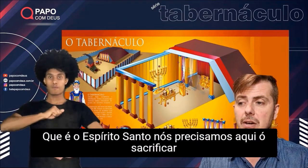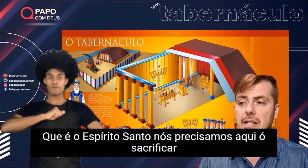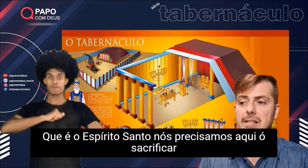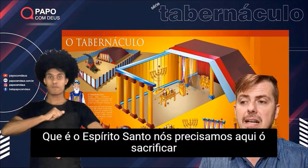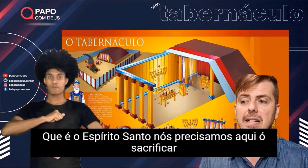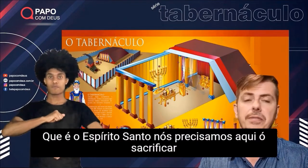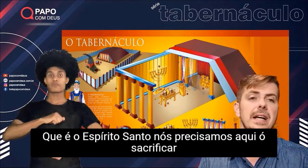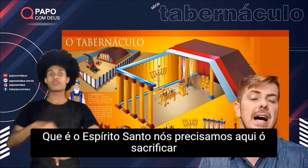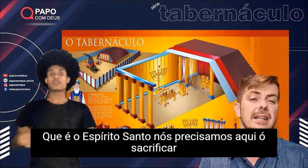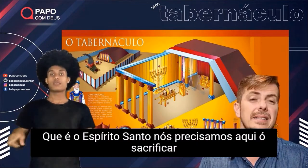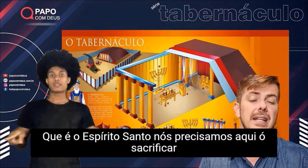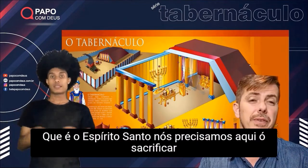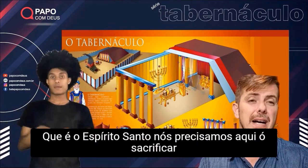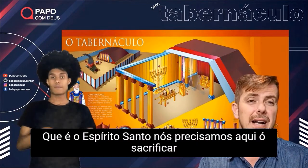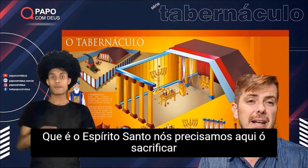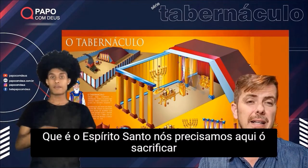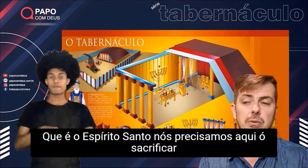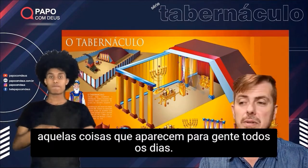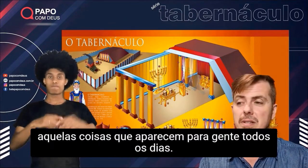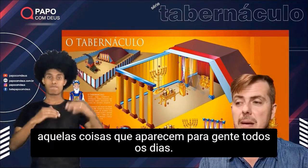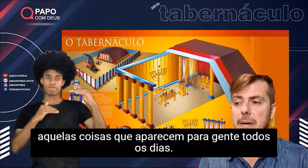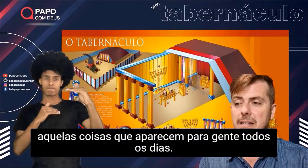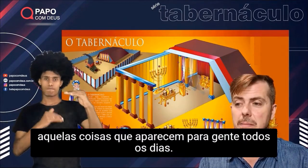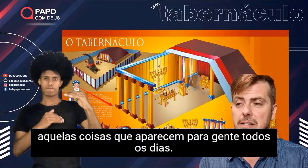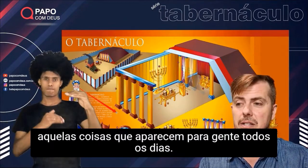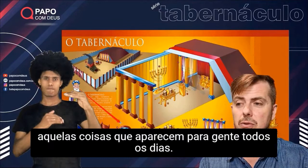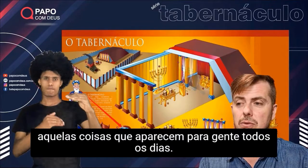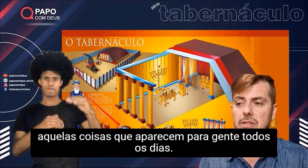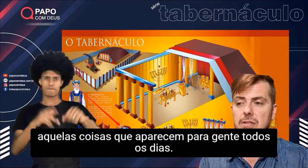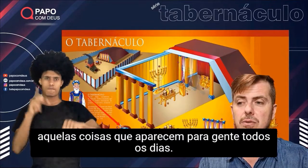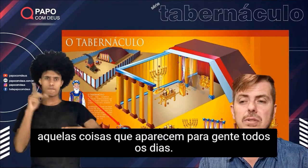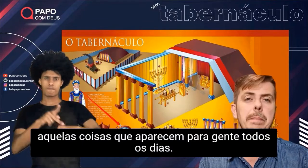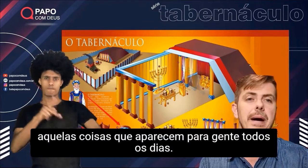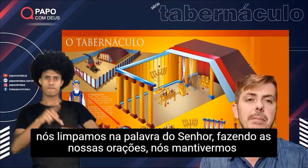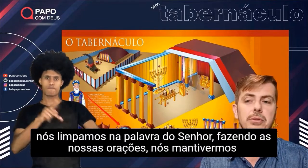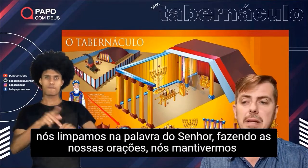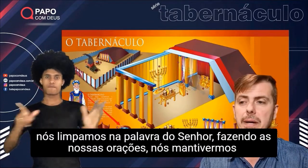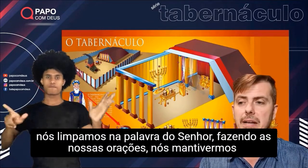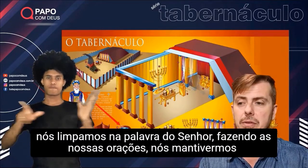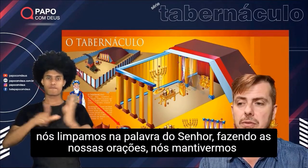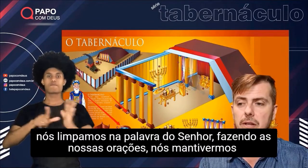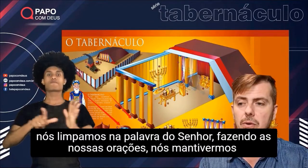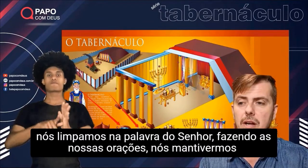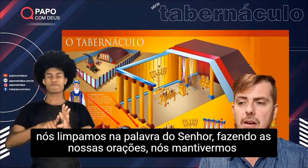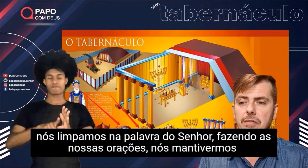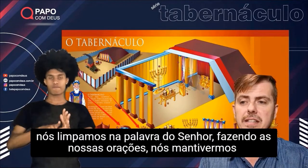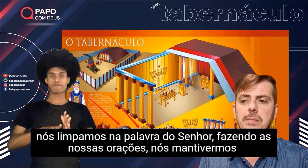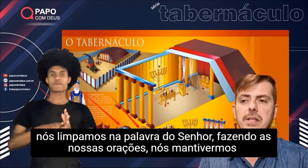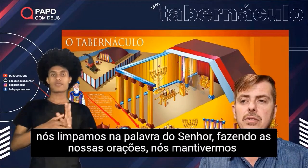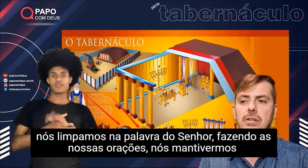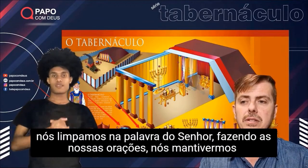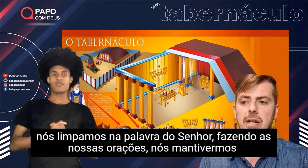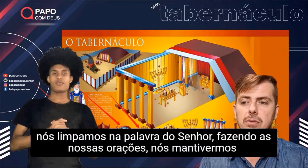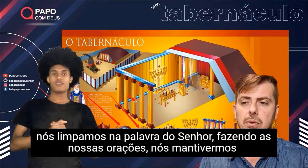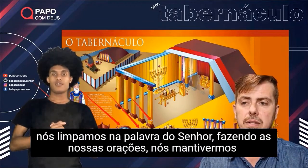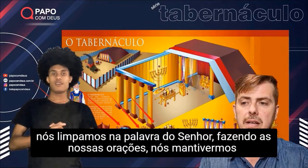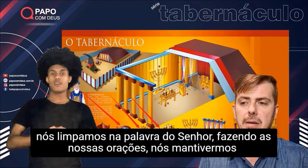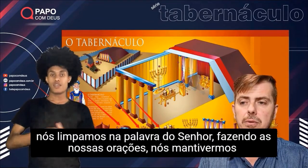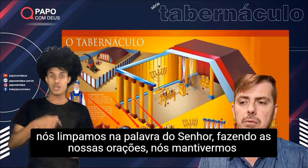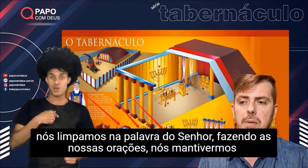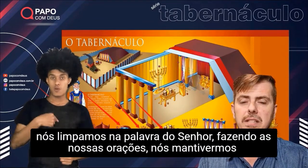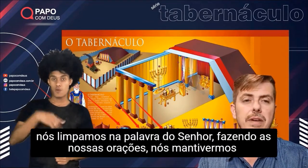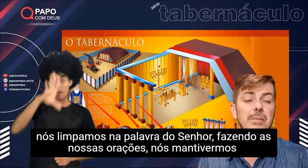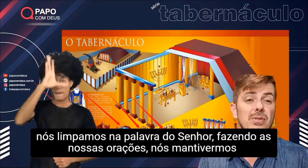precisamos aqui, ó, sacrificar aquelas coisas que aparecem pra gente todos os dias, nos limparmos na palavra do Senhor, fazermos as nossas